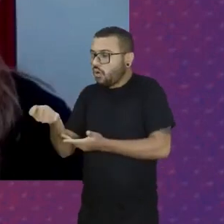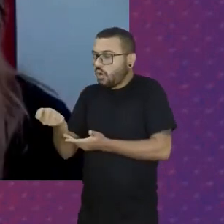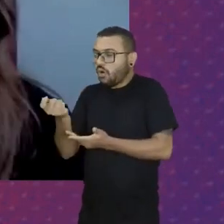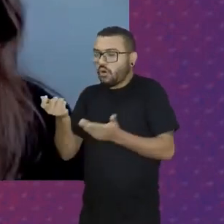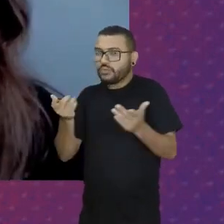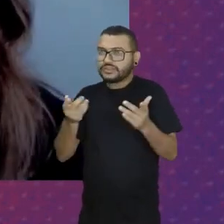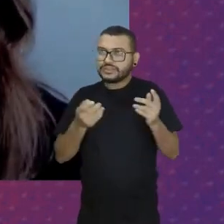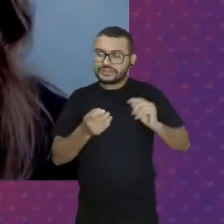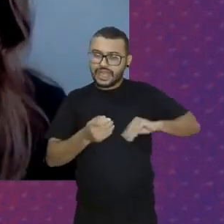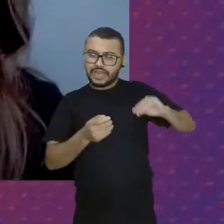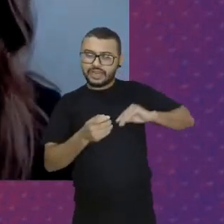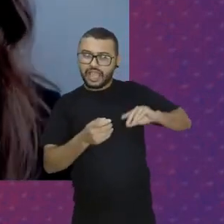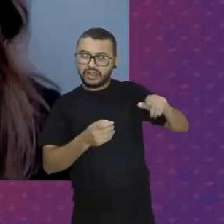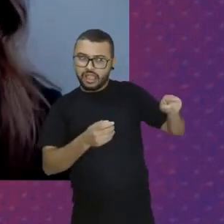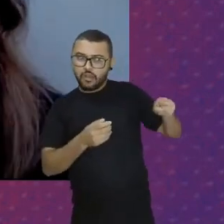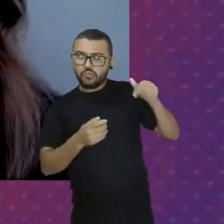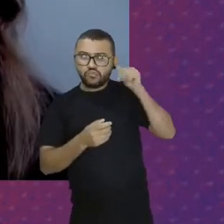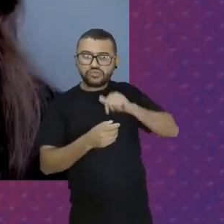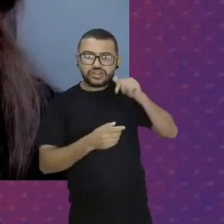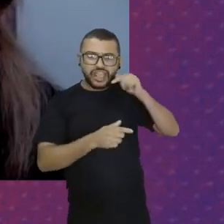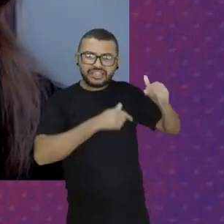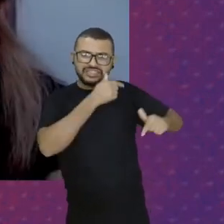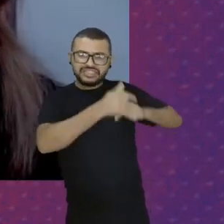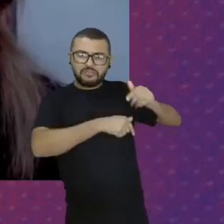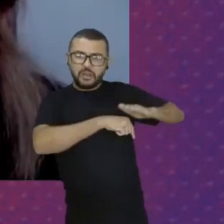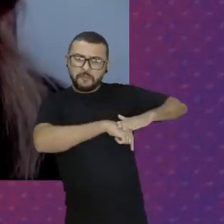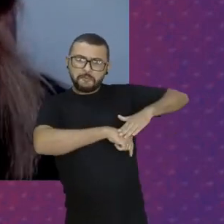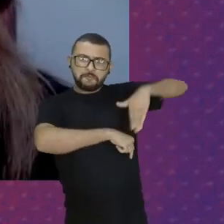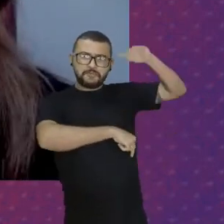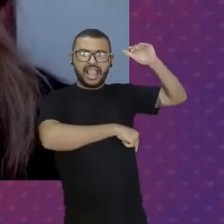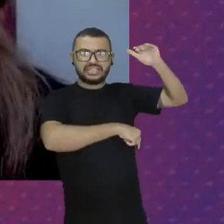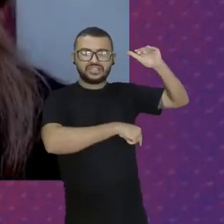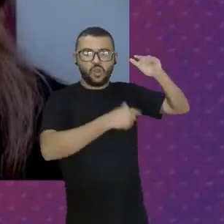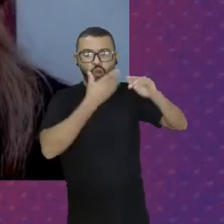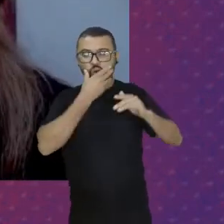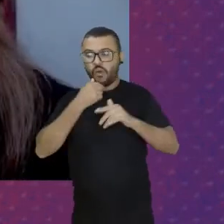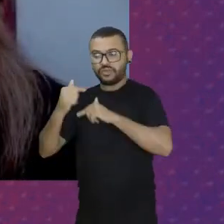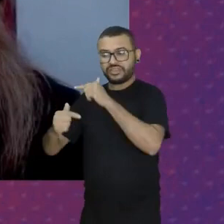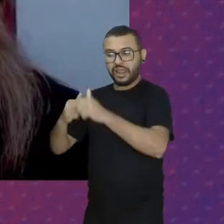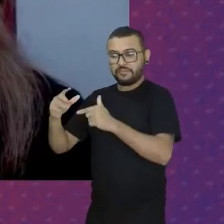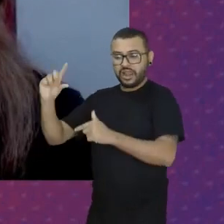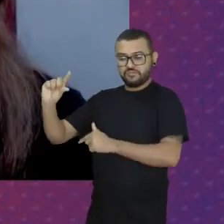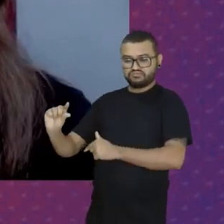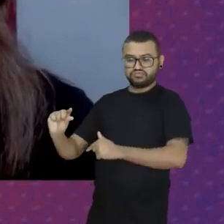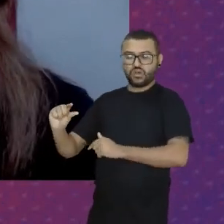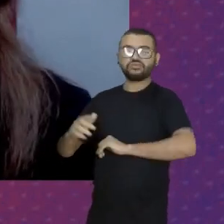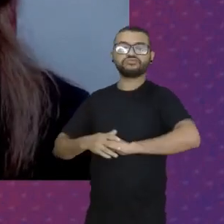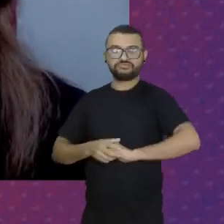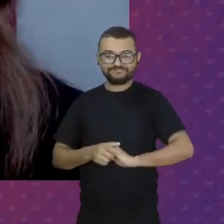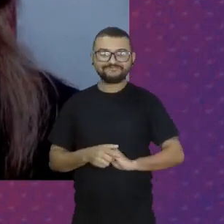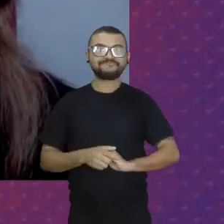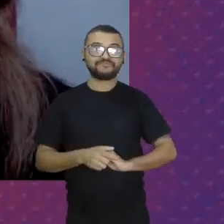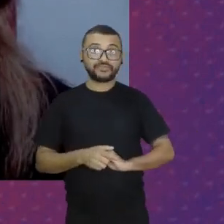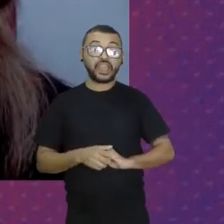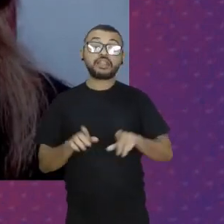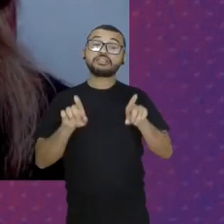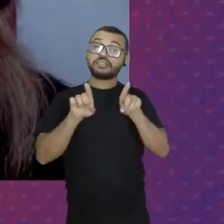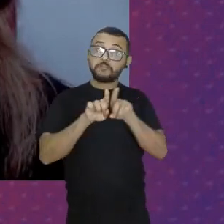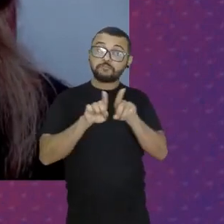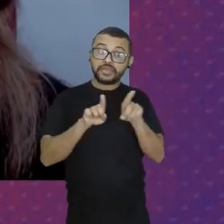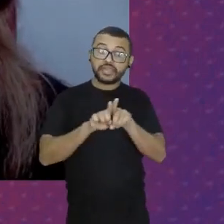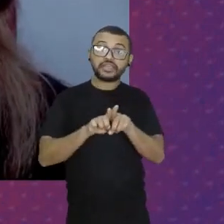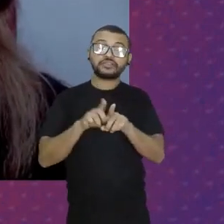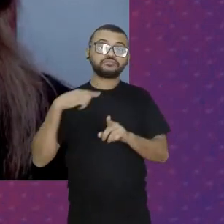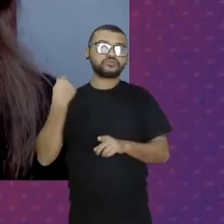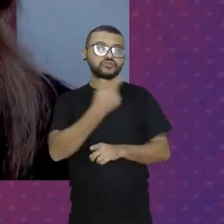não remunerado, a gente vê que as mulheres têm uma carga de trabalho maior do que os homens. Mas também a